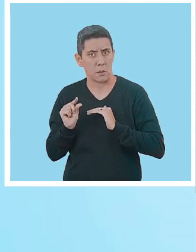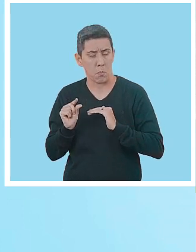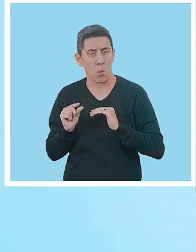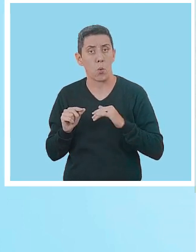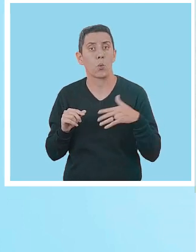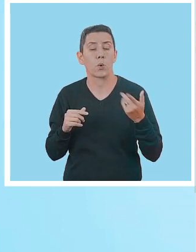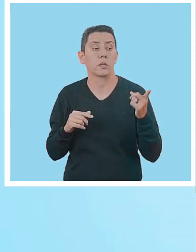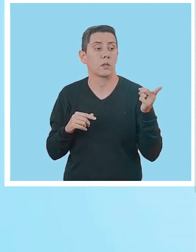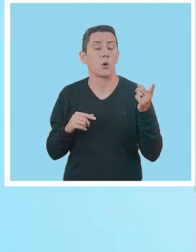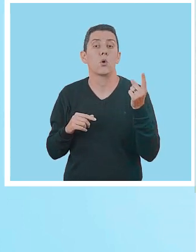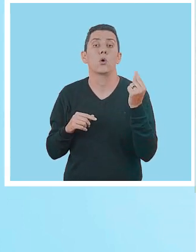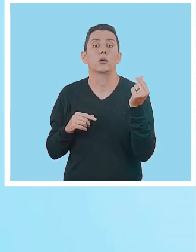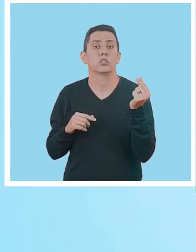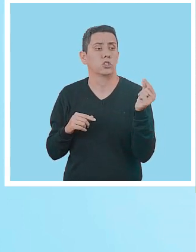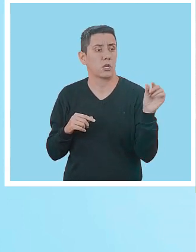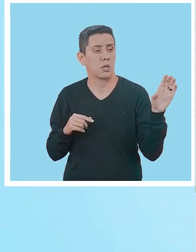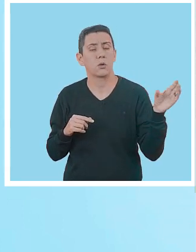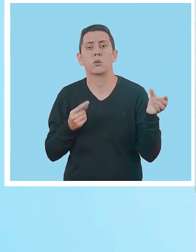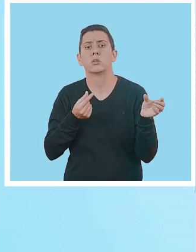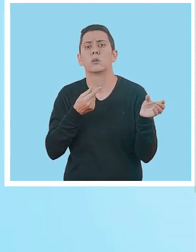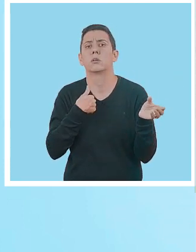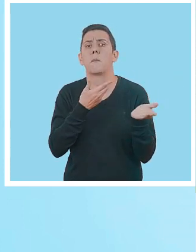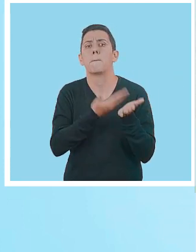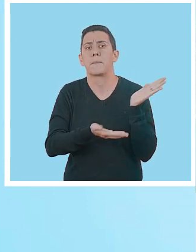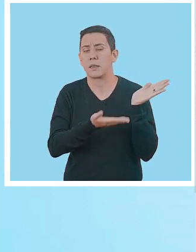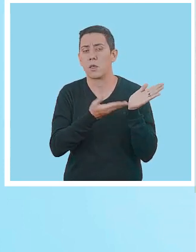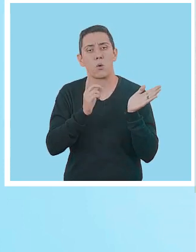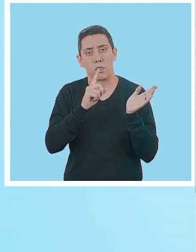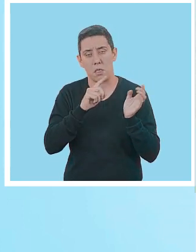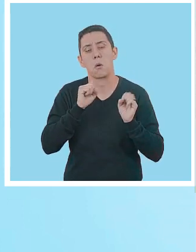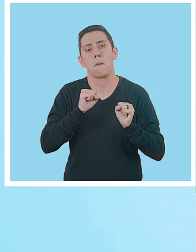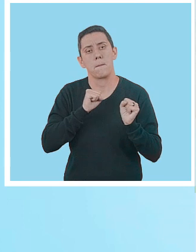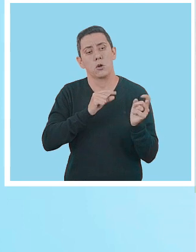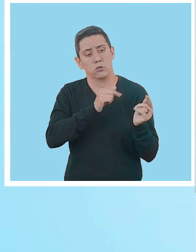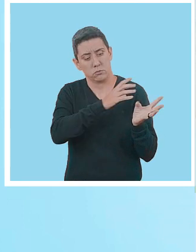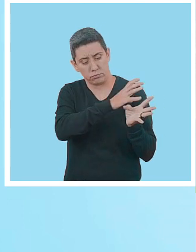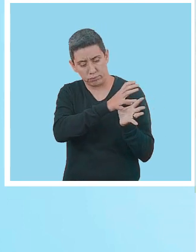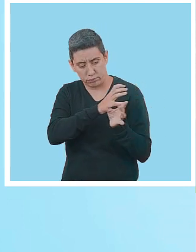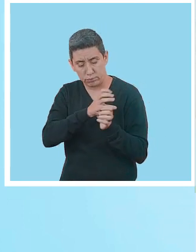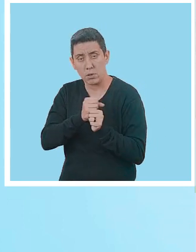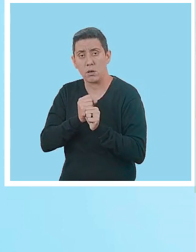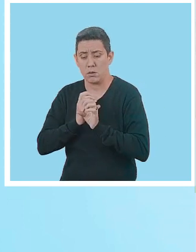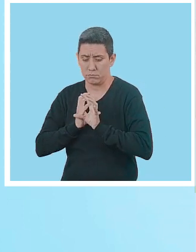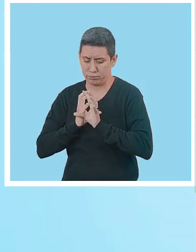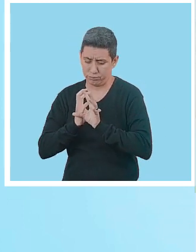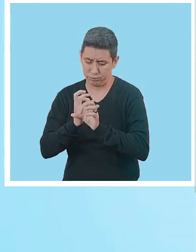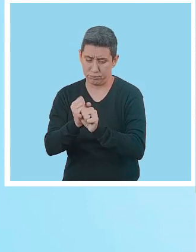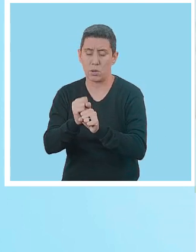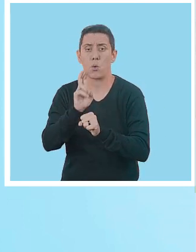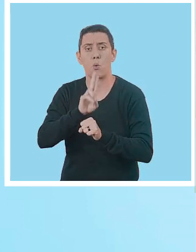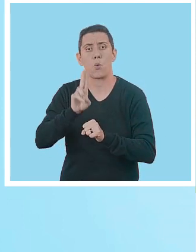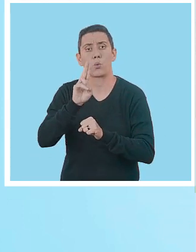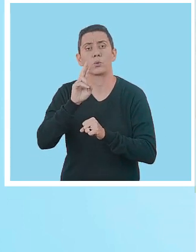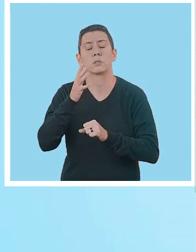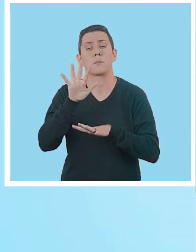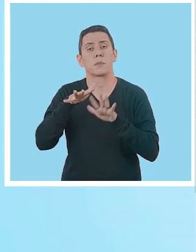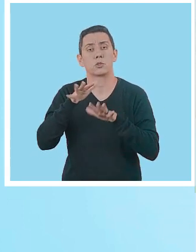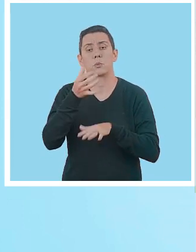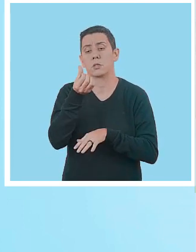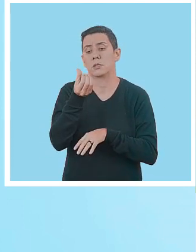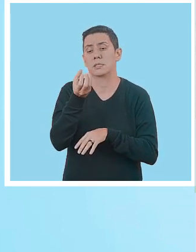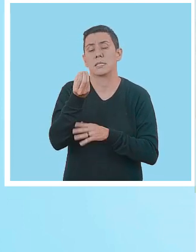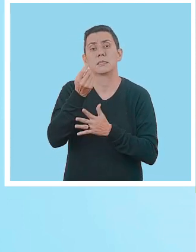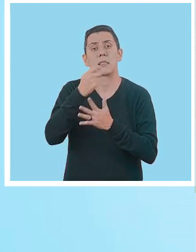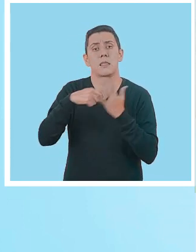é válido para os outros meses é então ele ele é ele é válido por 60 meses tá então se no mês você gerou mais